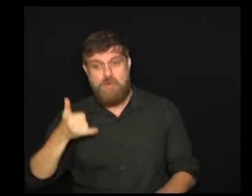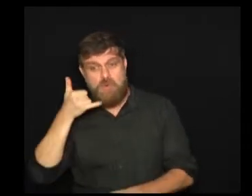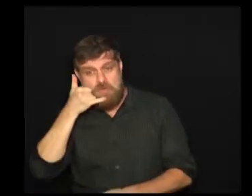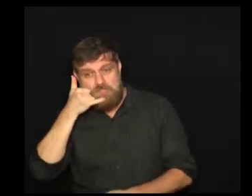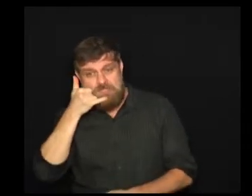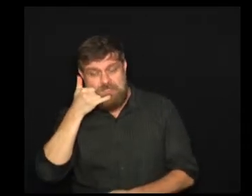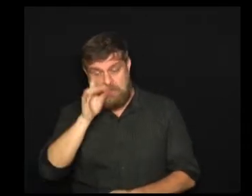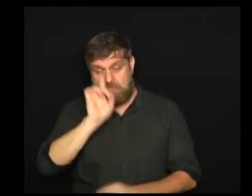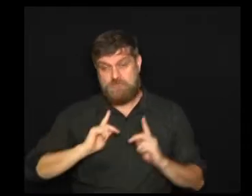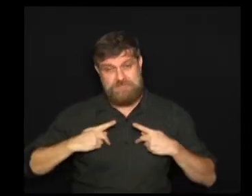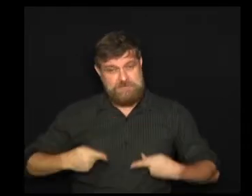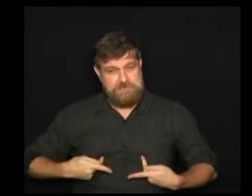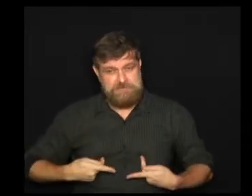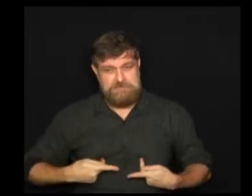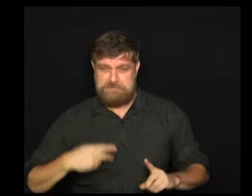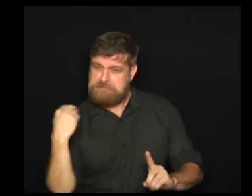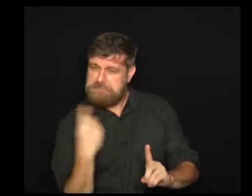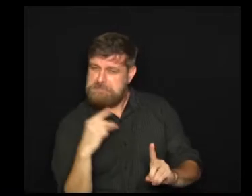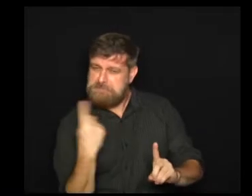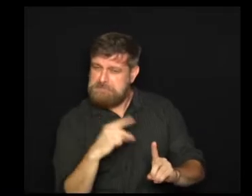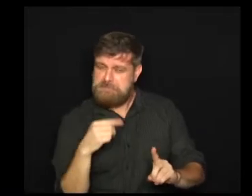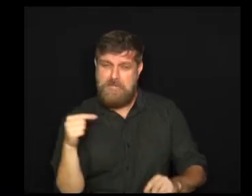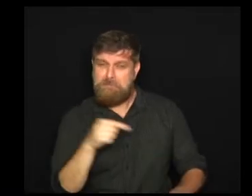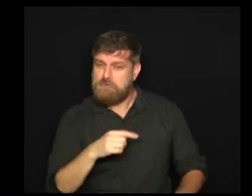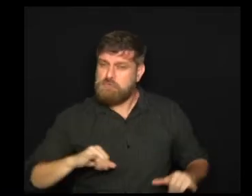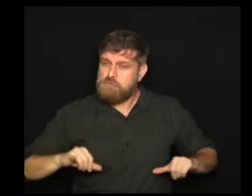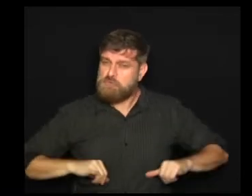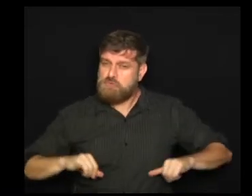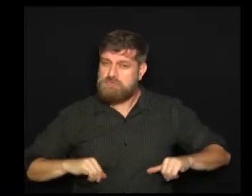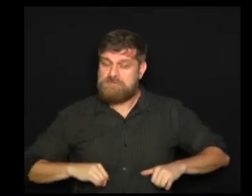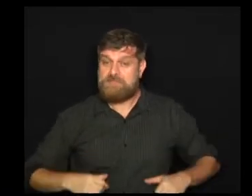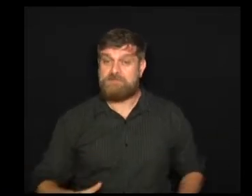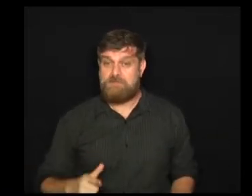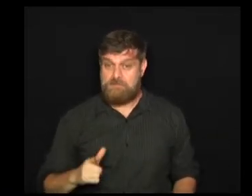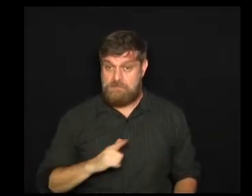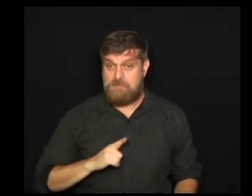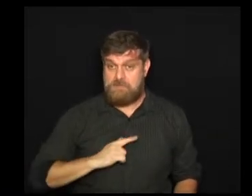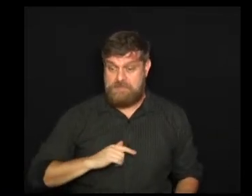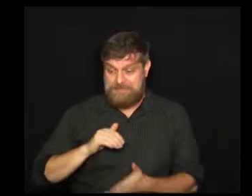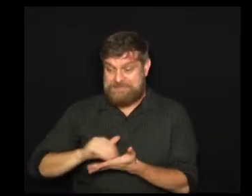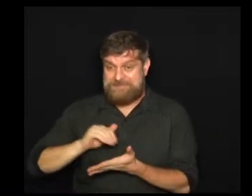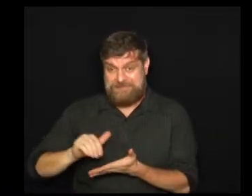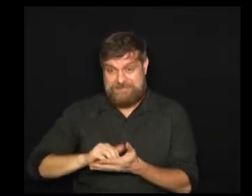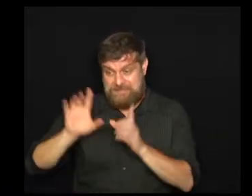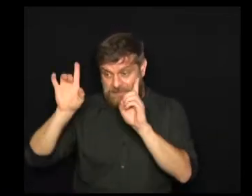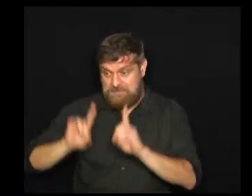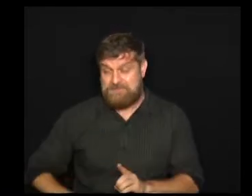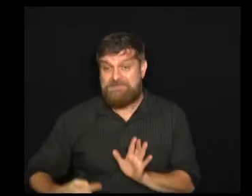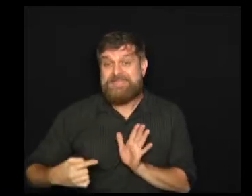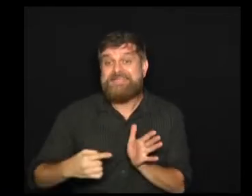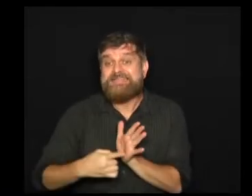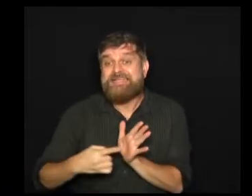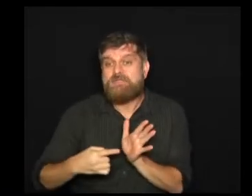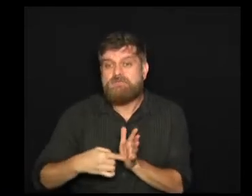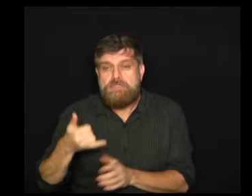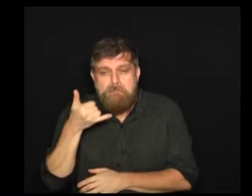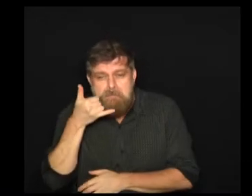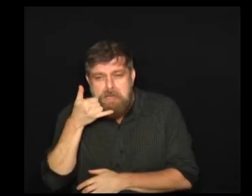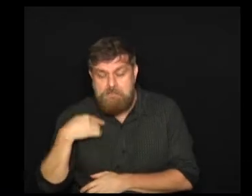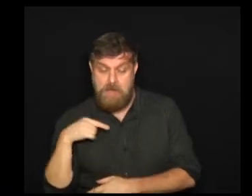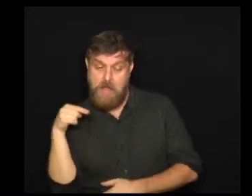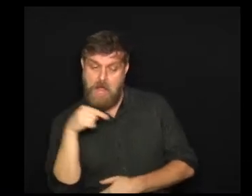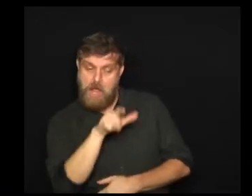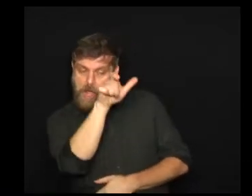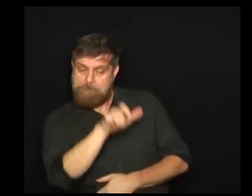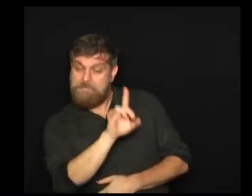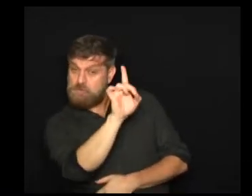Humanos, maus tratos, negligência. Então, chegam denúncias para nós de pessoas com deficiência